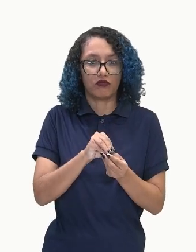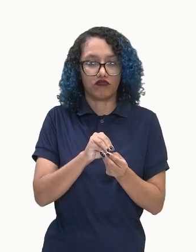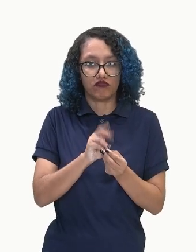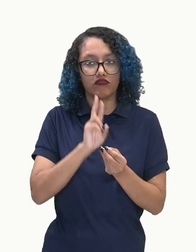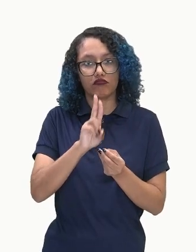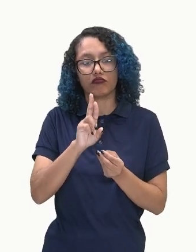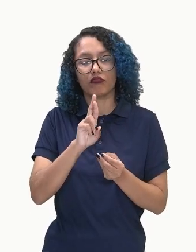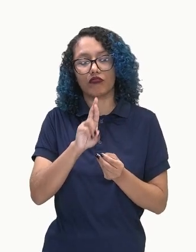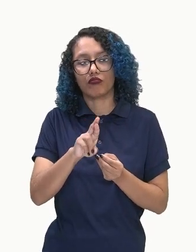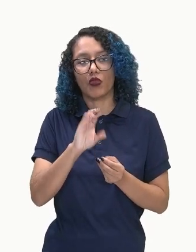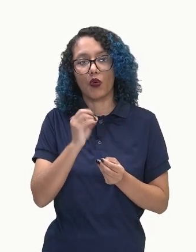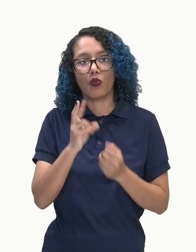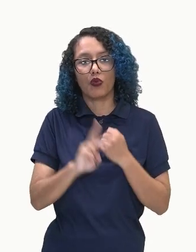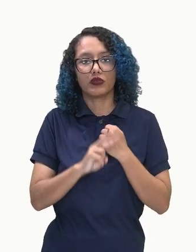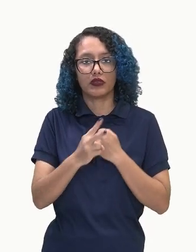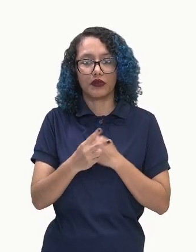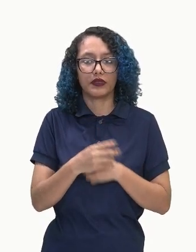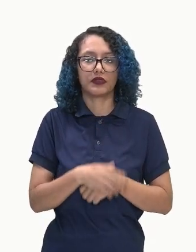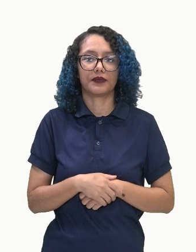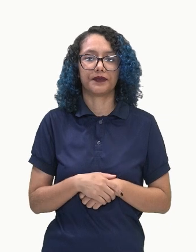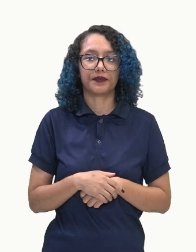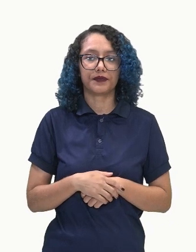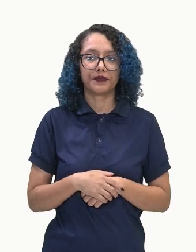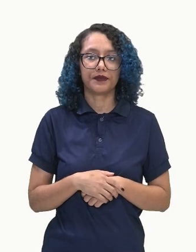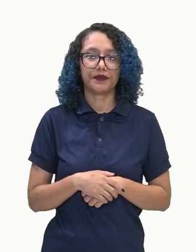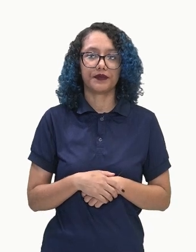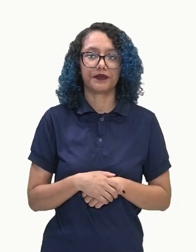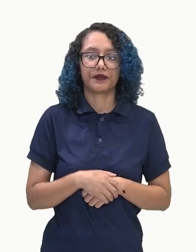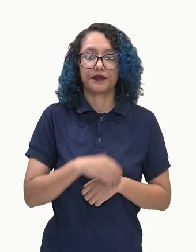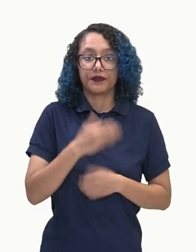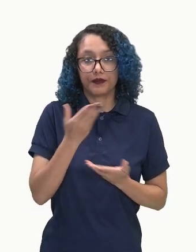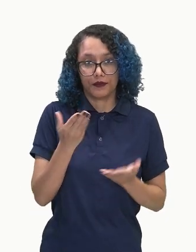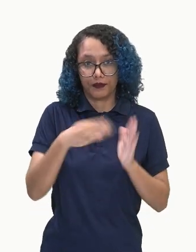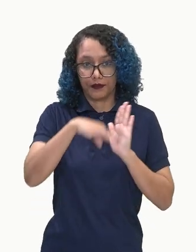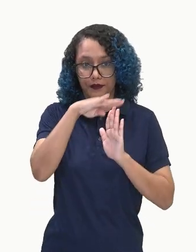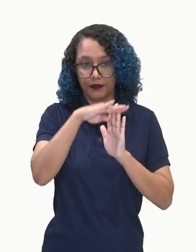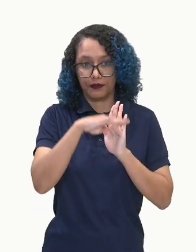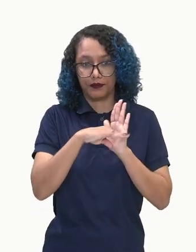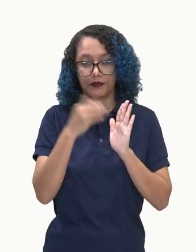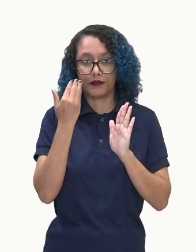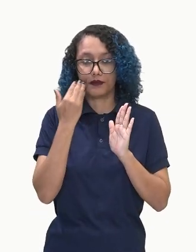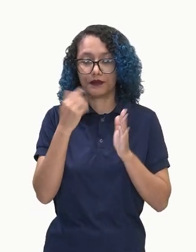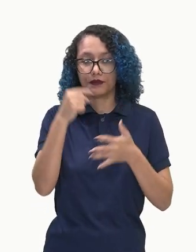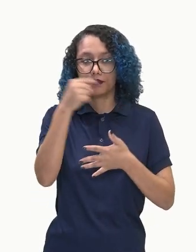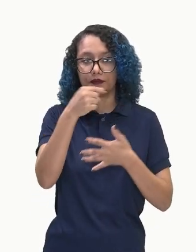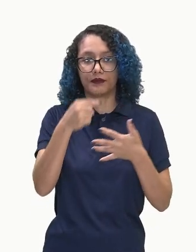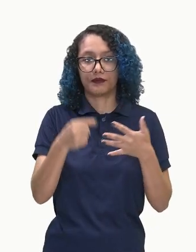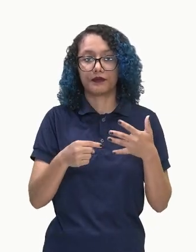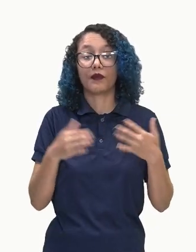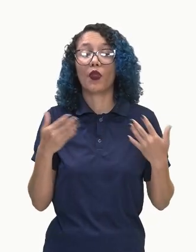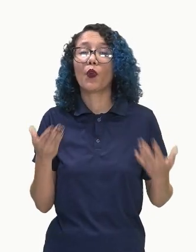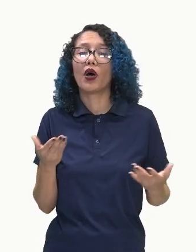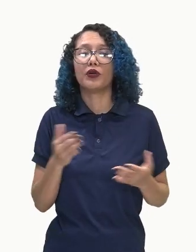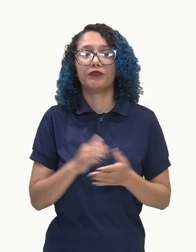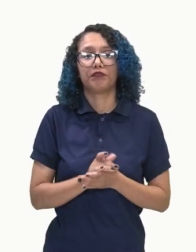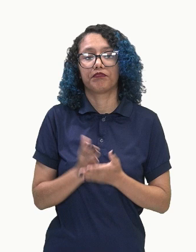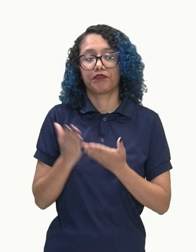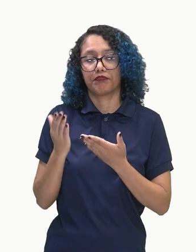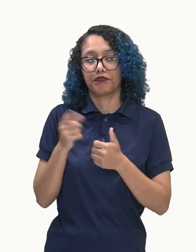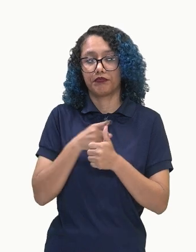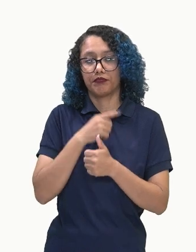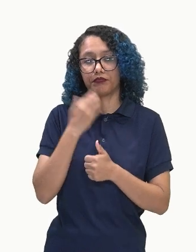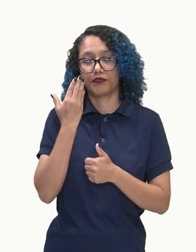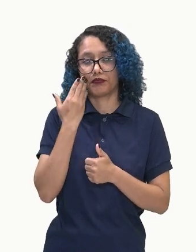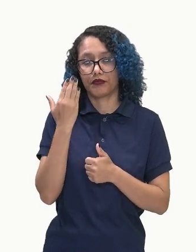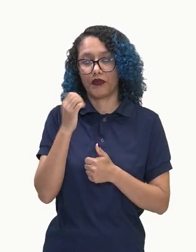uma ação ou de uma ideia. Olha a lista que eu tenho. Então, as conjunções conclusivas, né? Nós temos o seguinte.